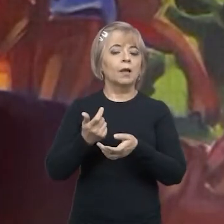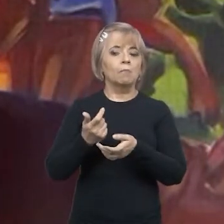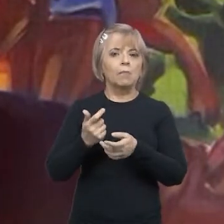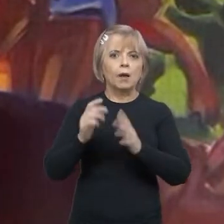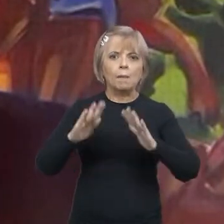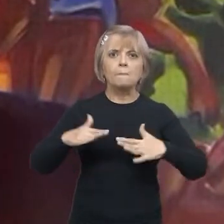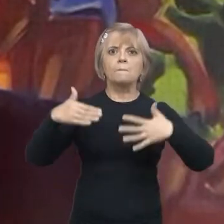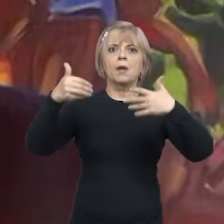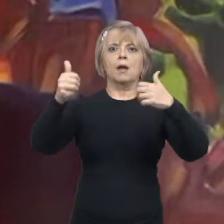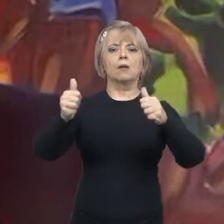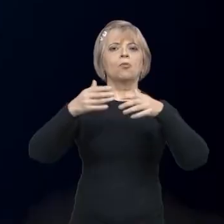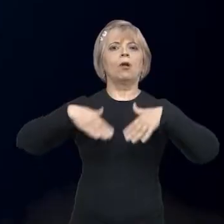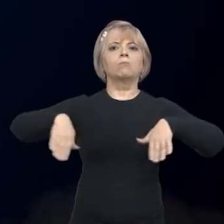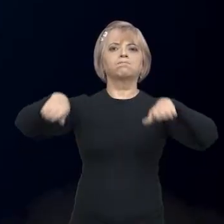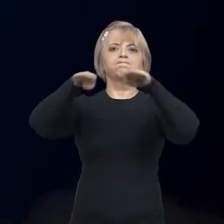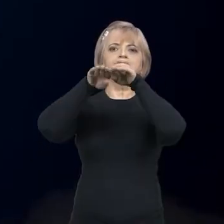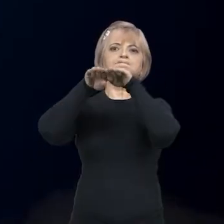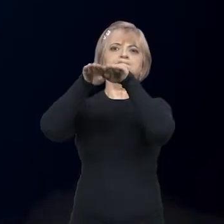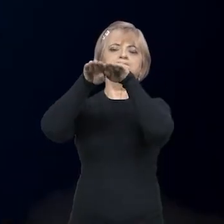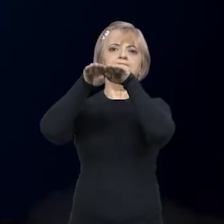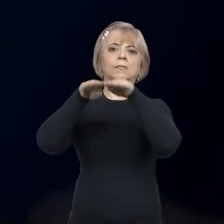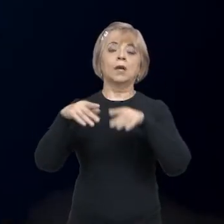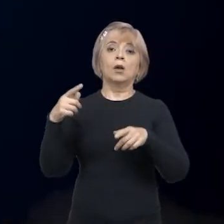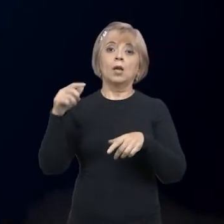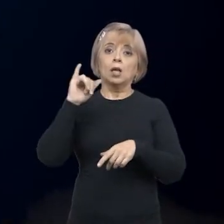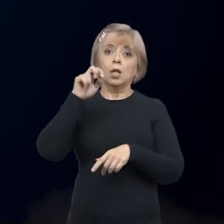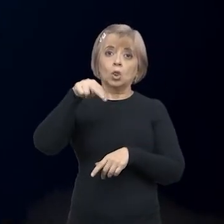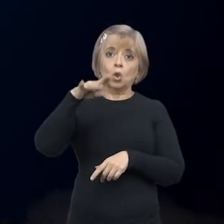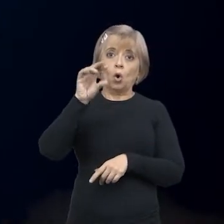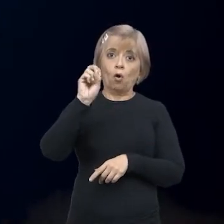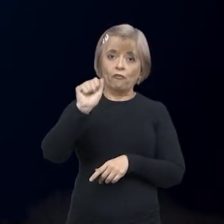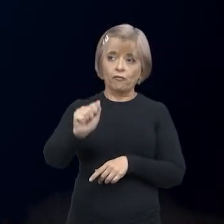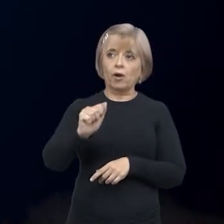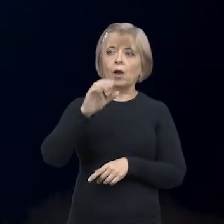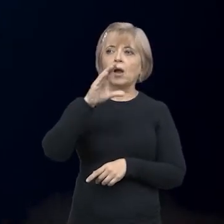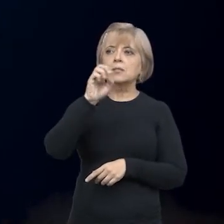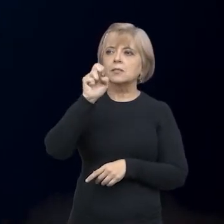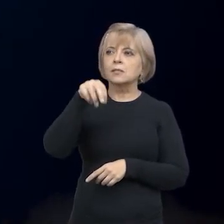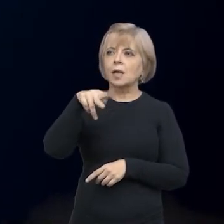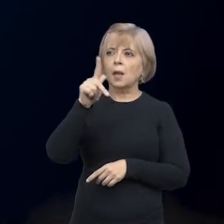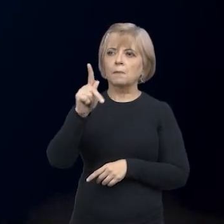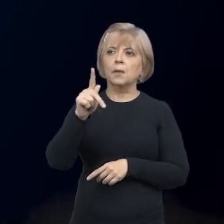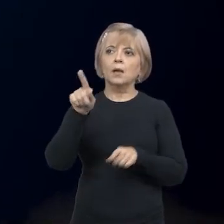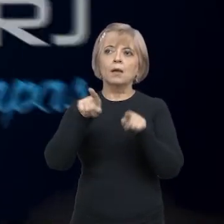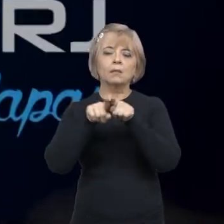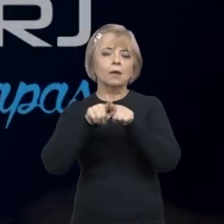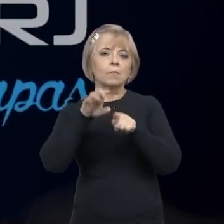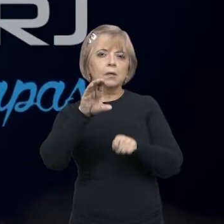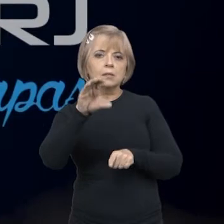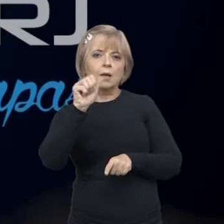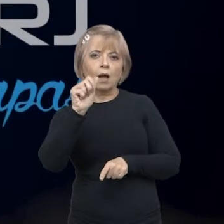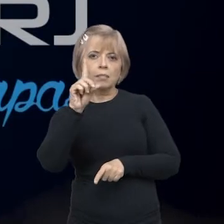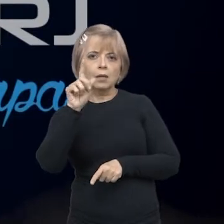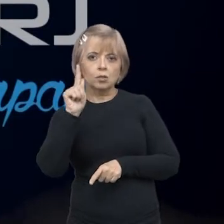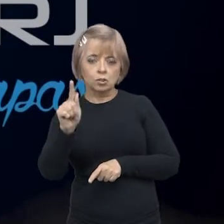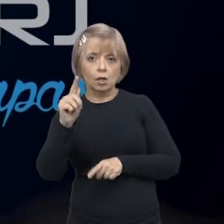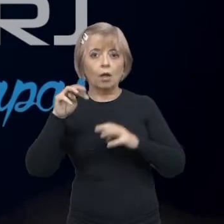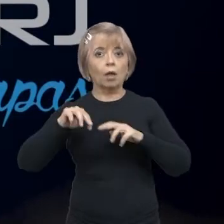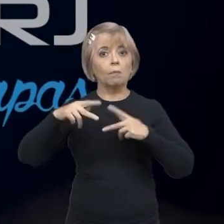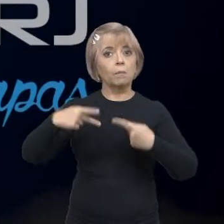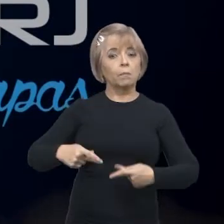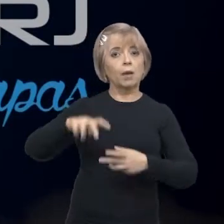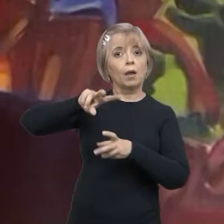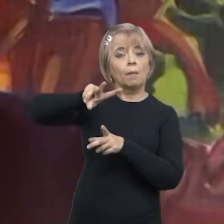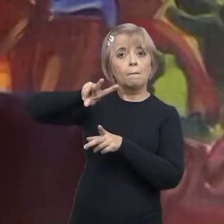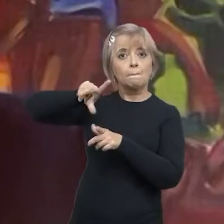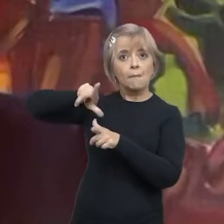essas estruturas estão no Inova, no SEMP e na CADG, no MP em Mapas. Então, o CAU